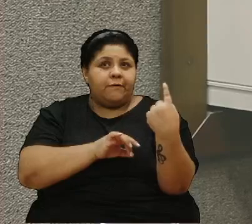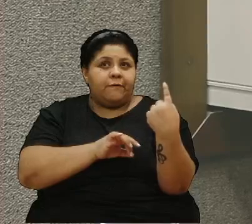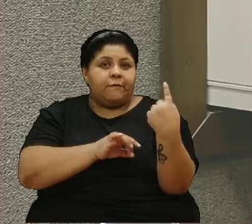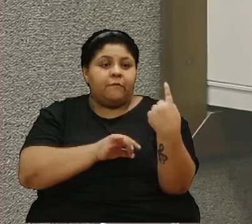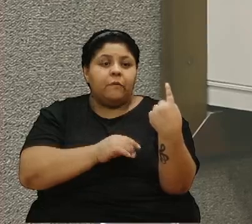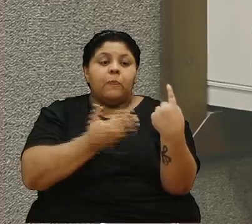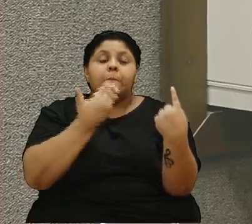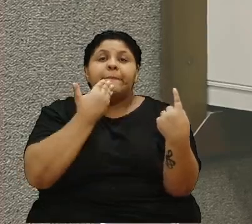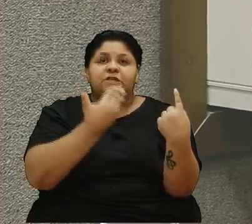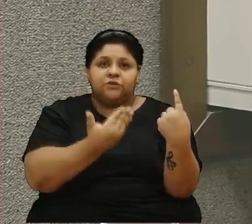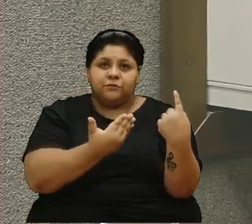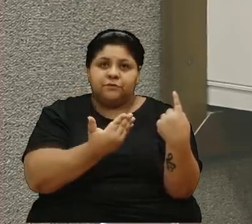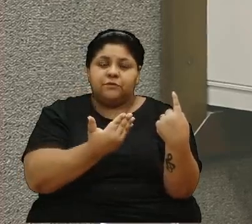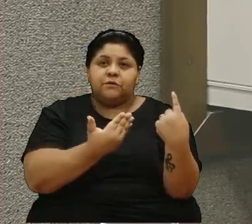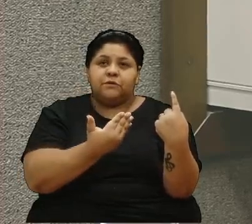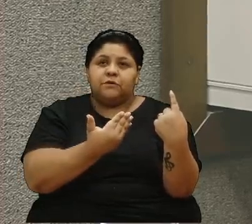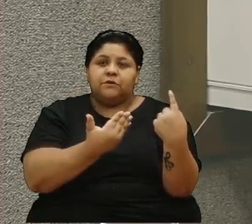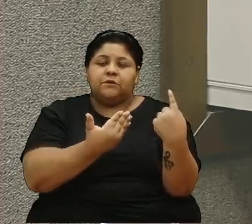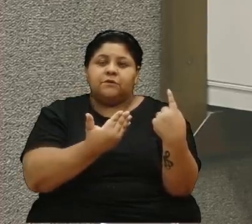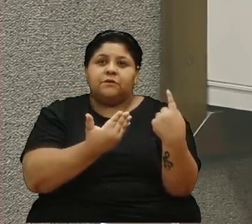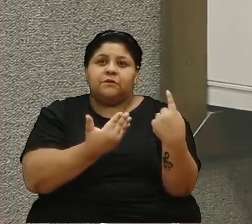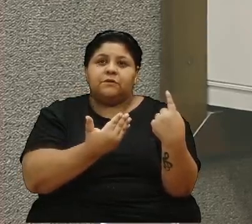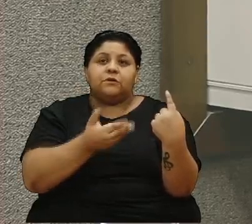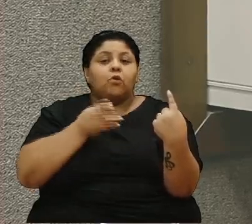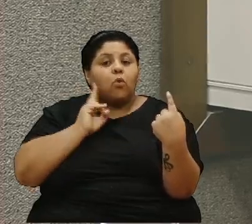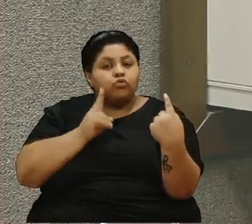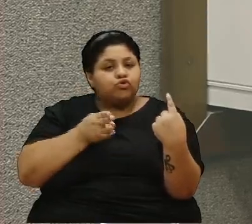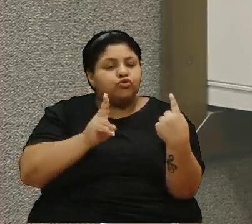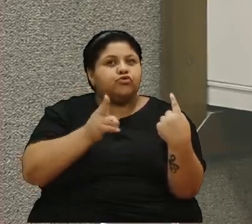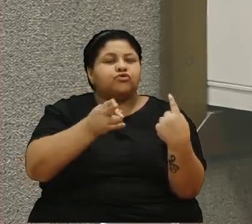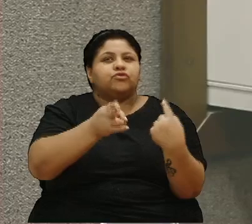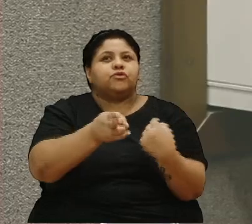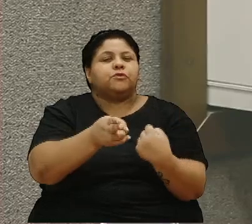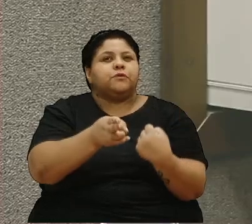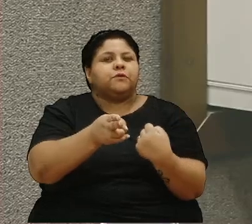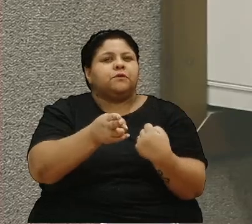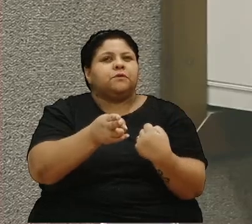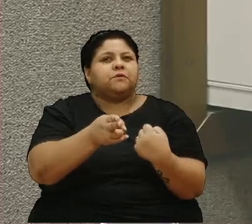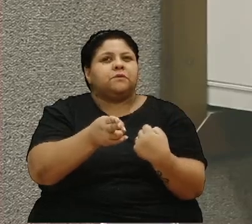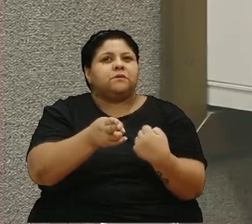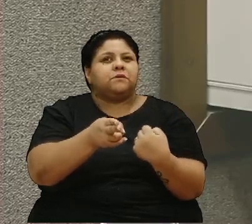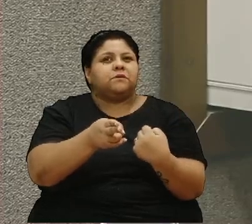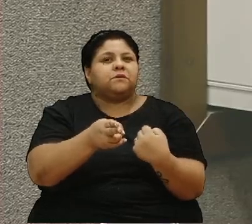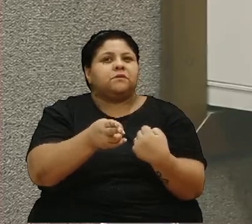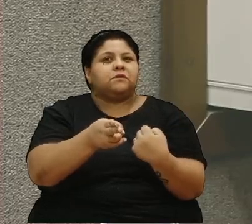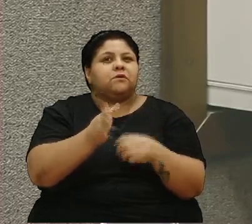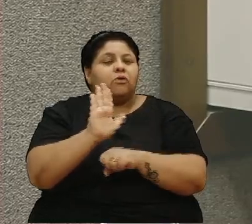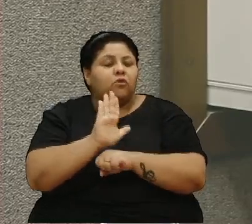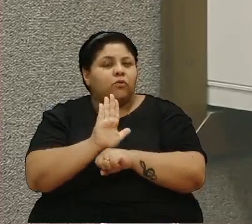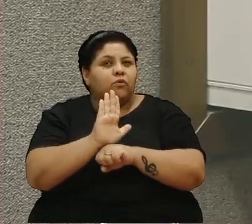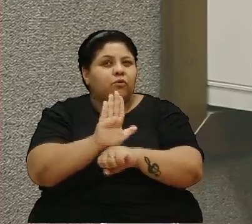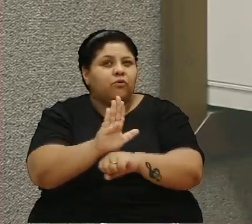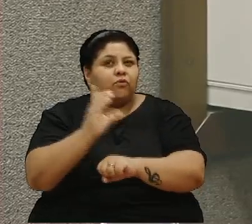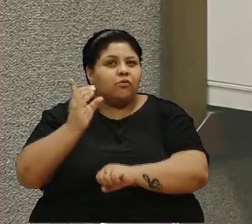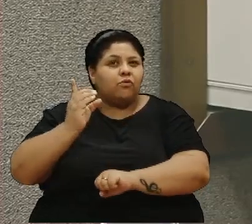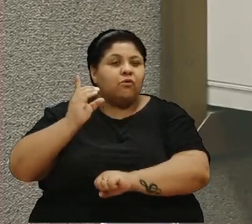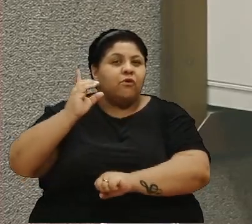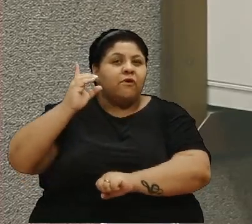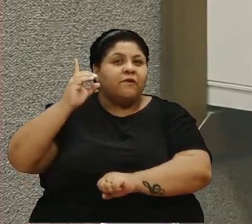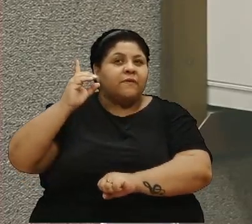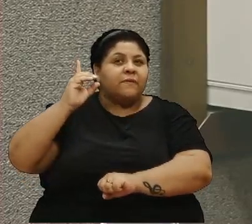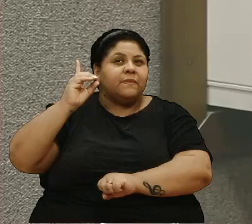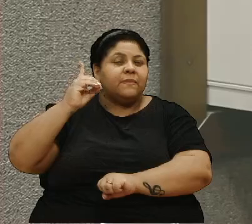atendido um pedido, e o pedido, então, prossegue com a grandiosa colaboração da deputada Denise